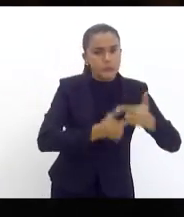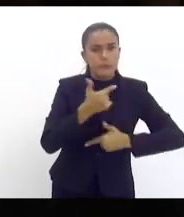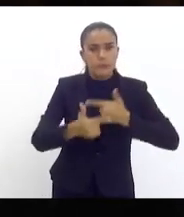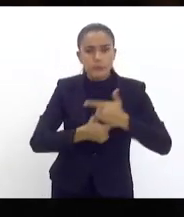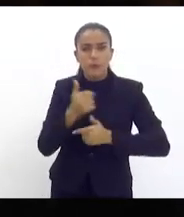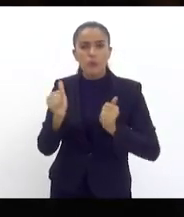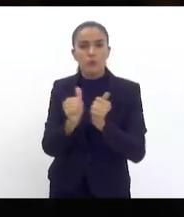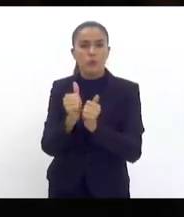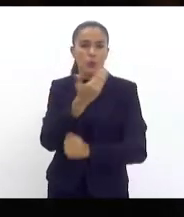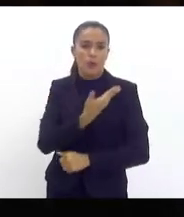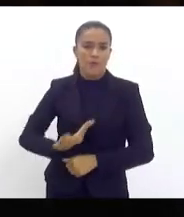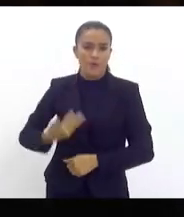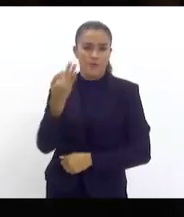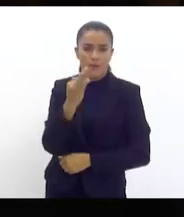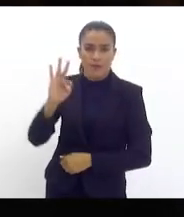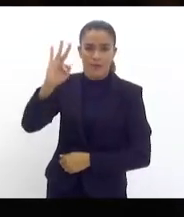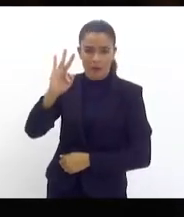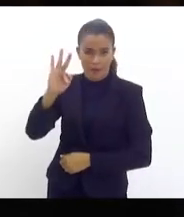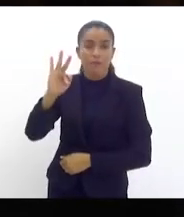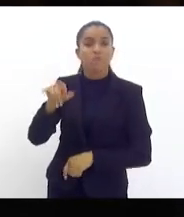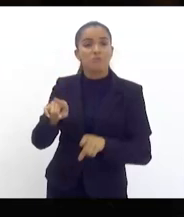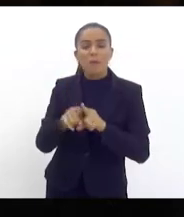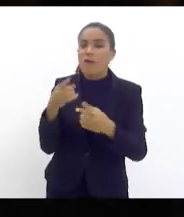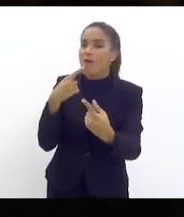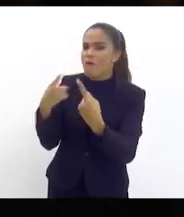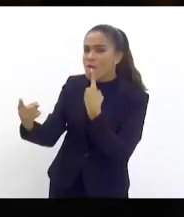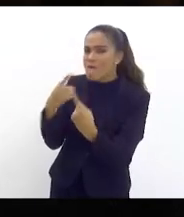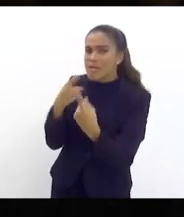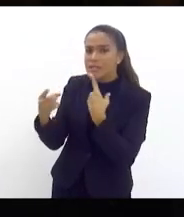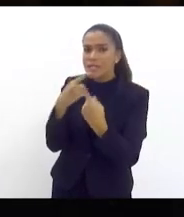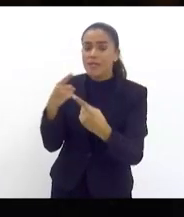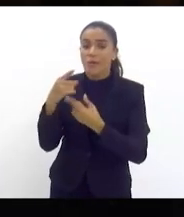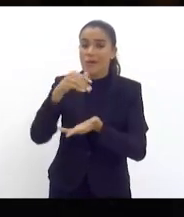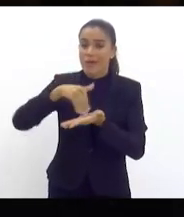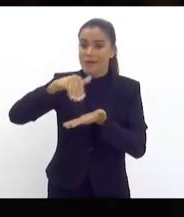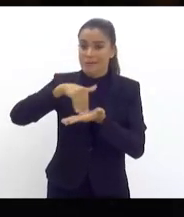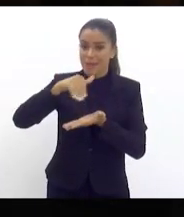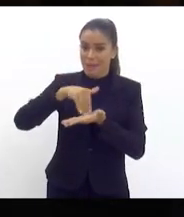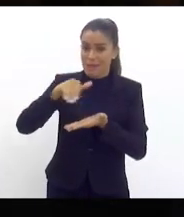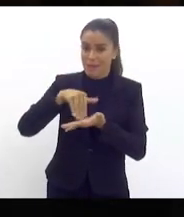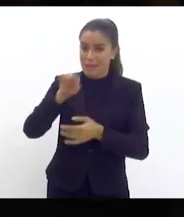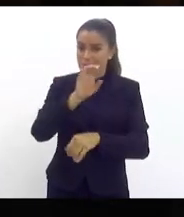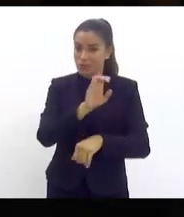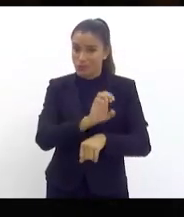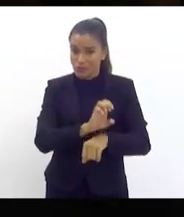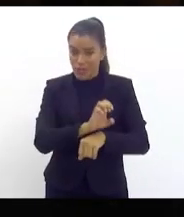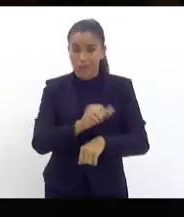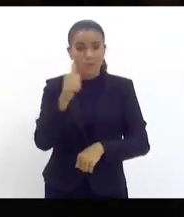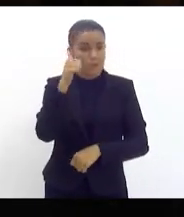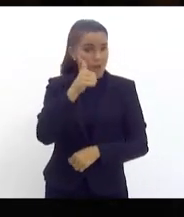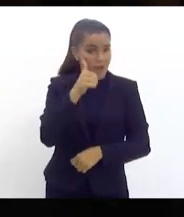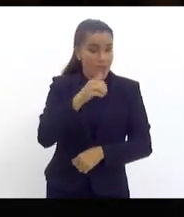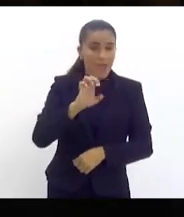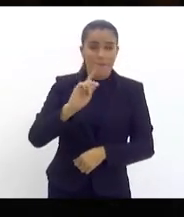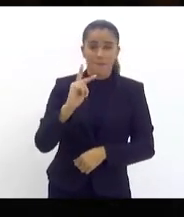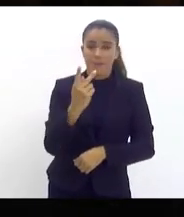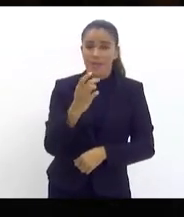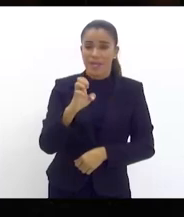governo federal nesse sentido. Conversei já com a secretária de Estado de Mulheres,